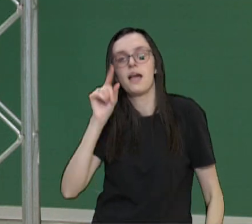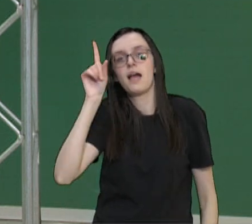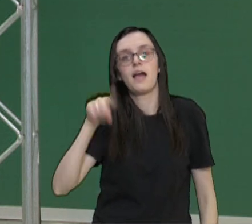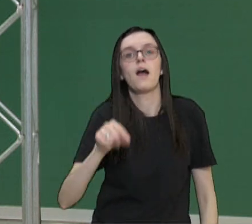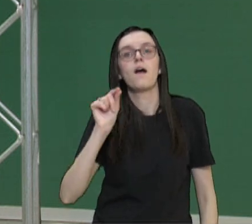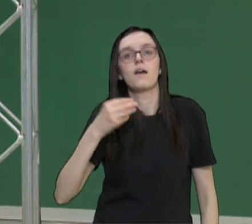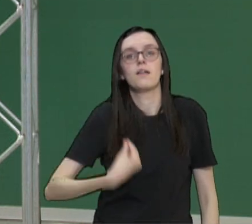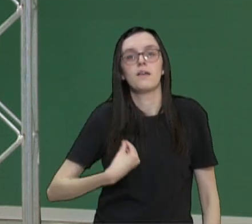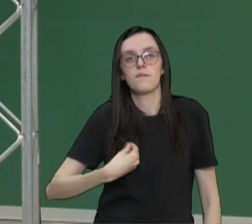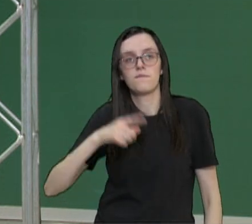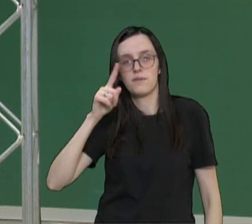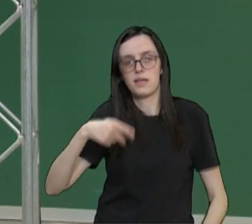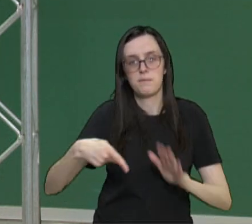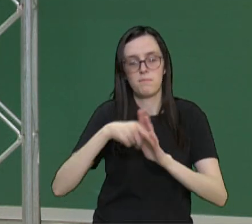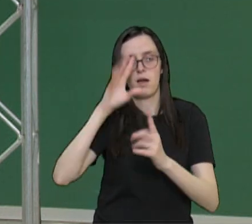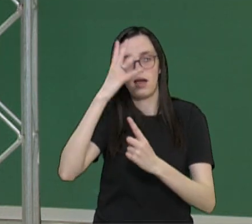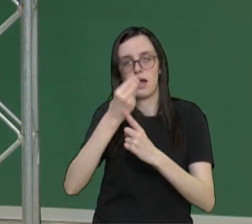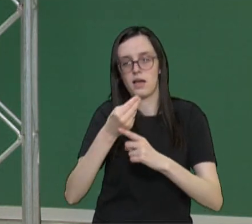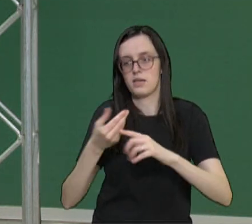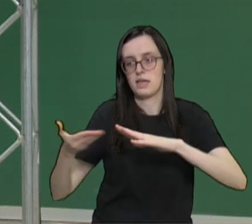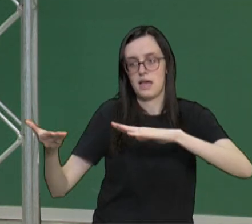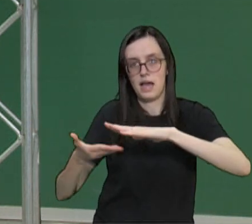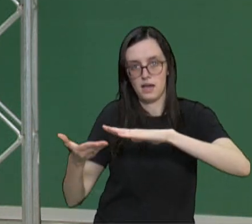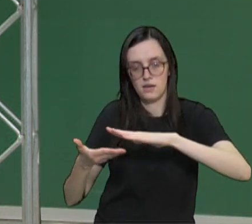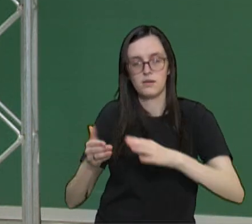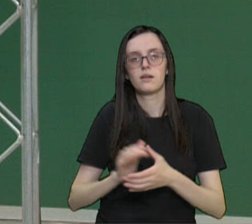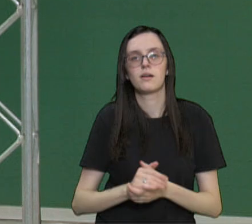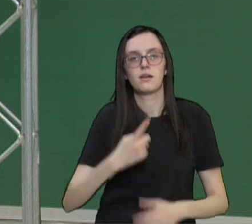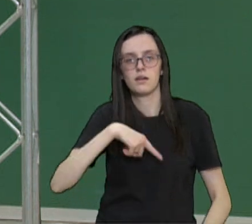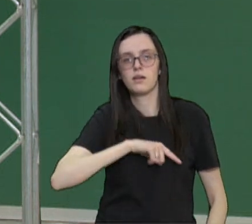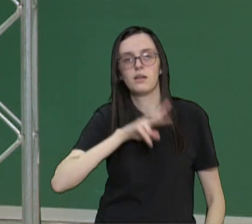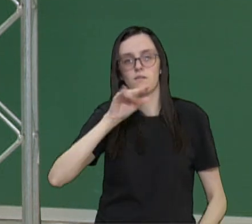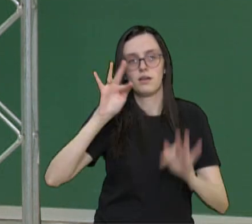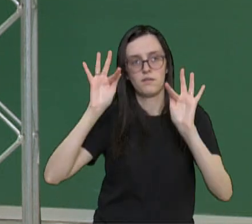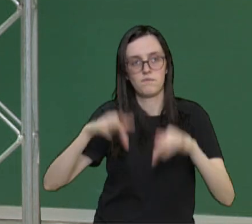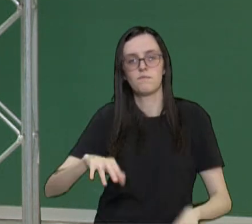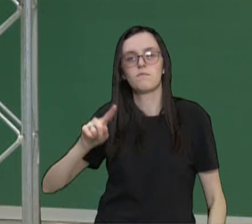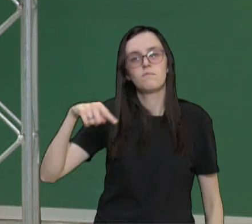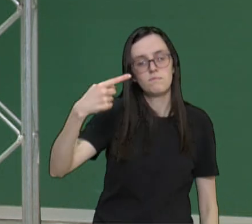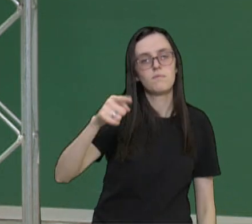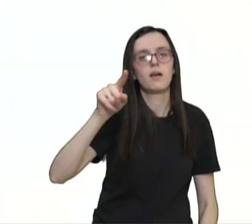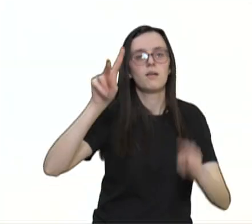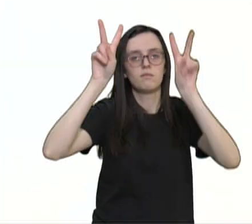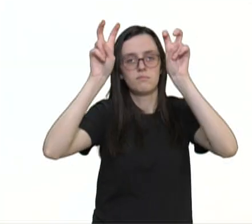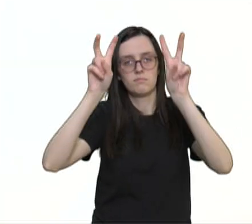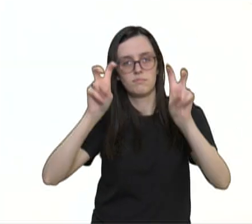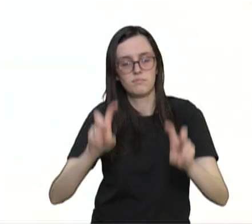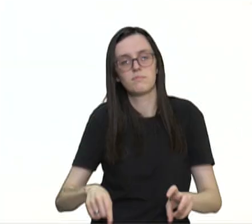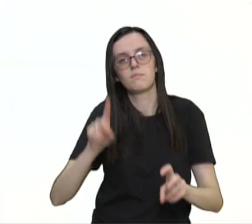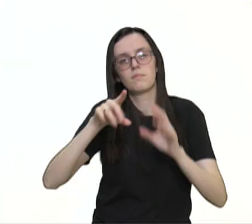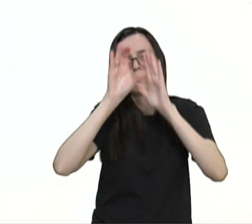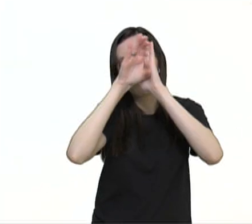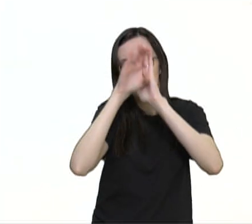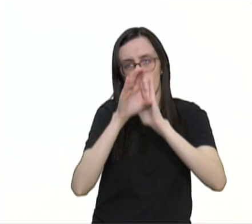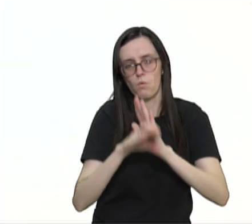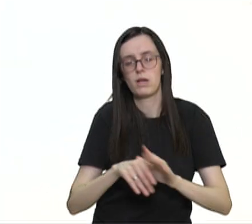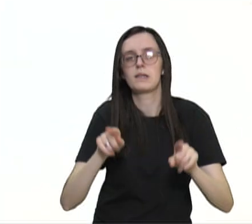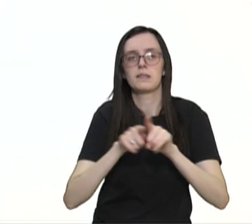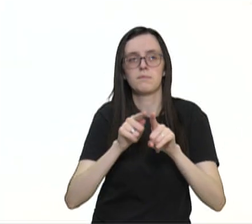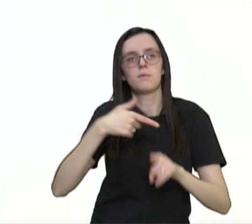idade contemporânea, arte moderna, arte contemporânea, a gente vai terminar depois com arte contemporânea, que é a arte conceitual, esse é mais